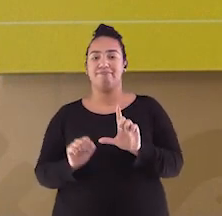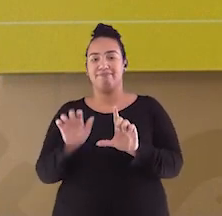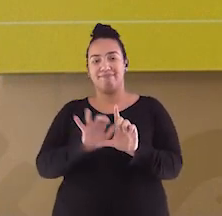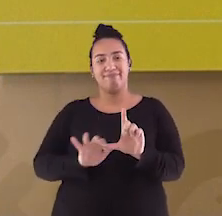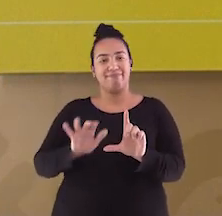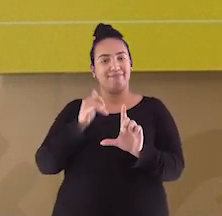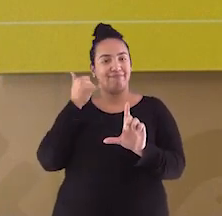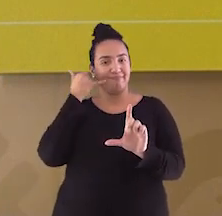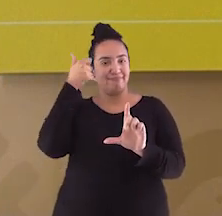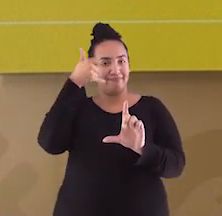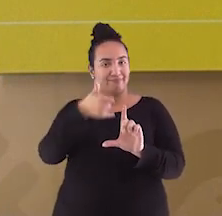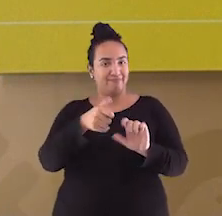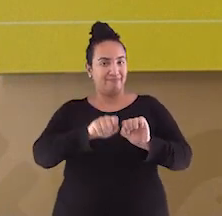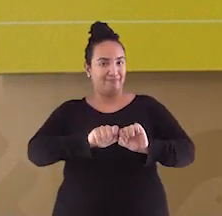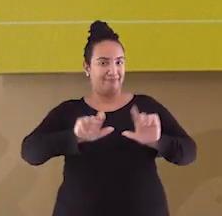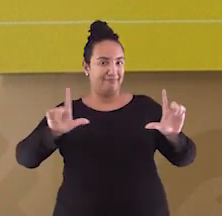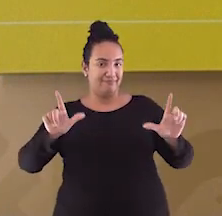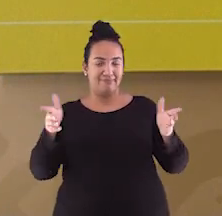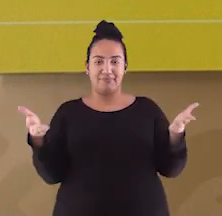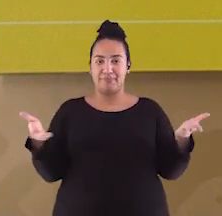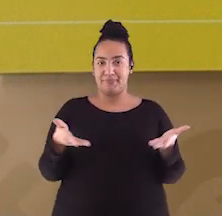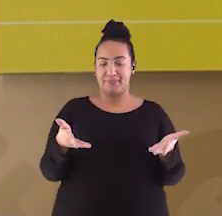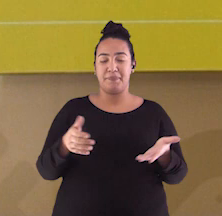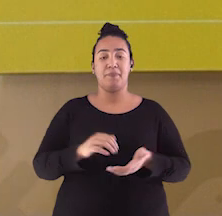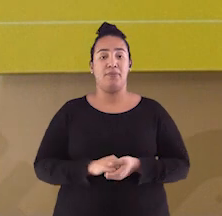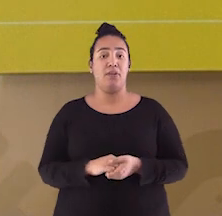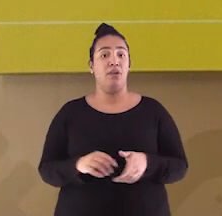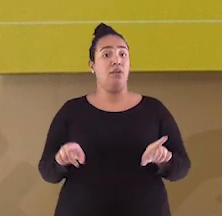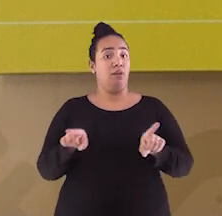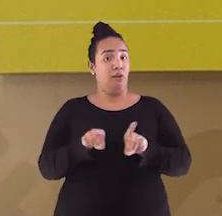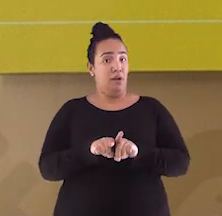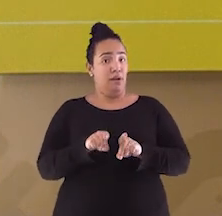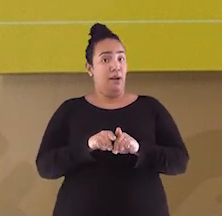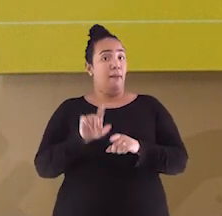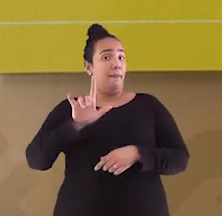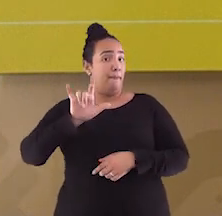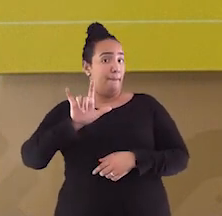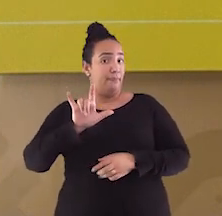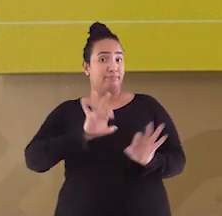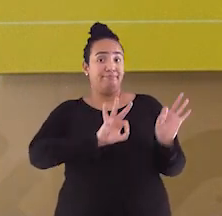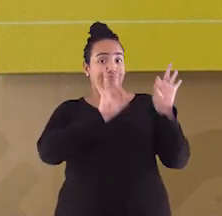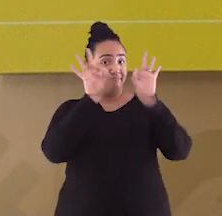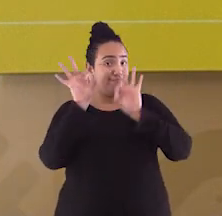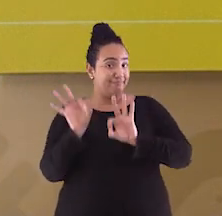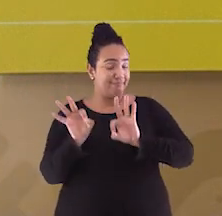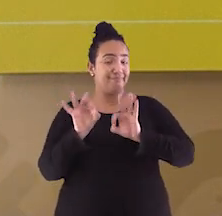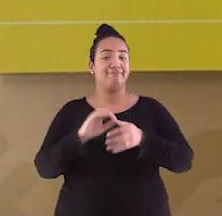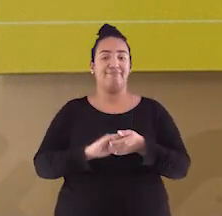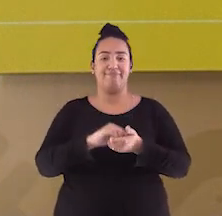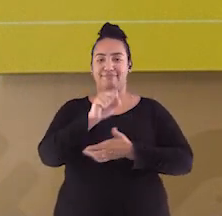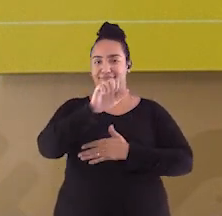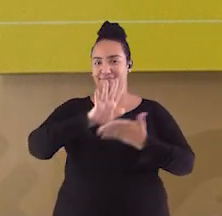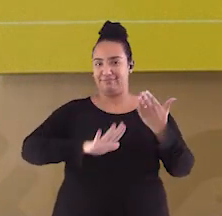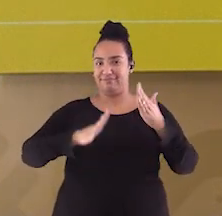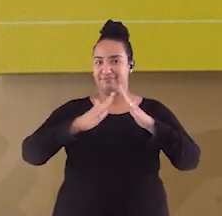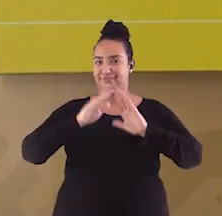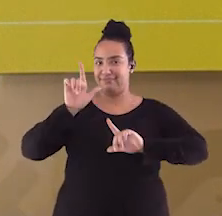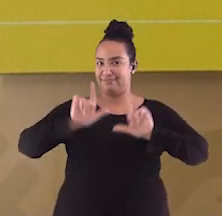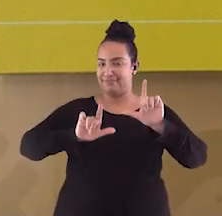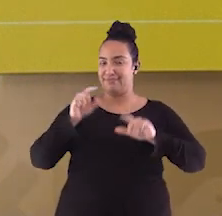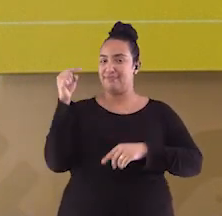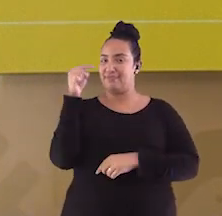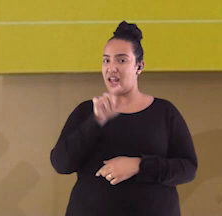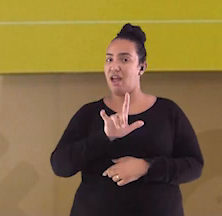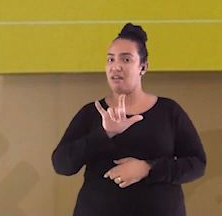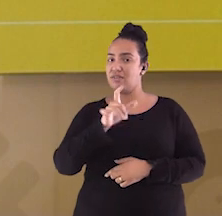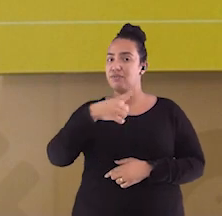do QR Code que está na sua tela. Além disso, nos acompanhe pelo Instagram, no @deveremcasa-na-tv. Lá você